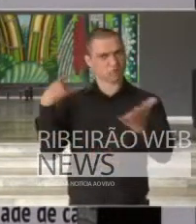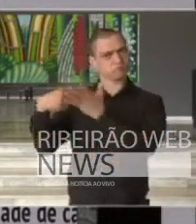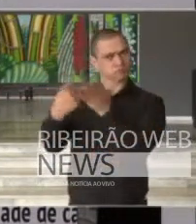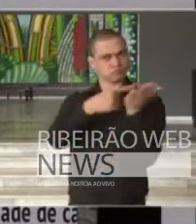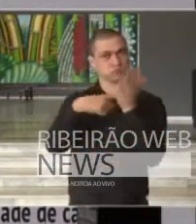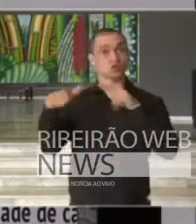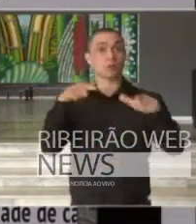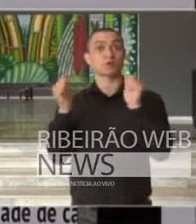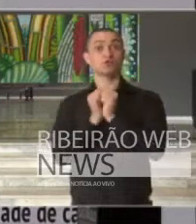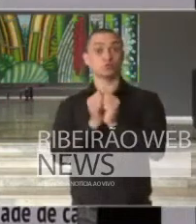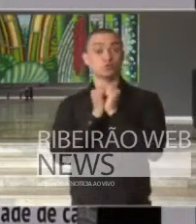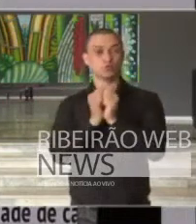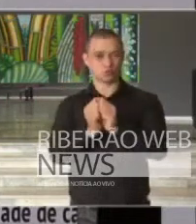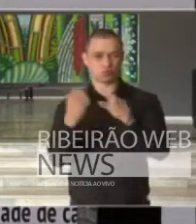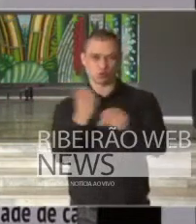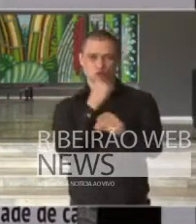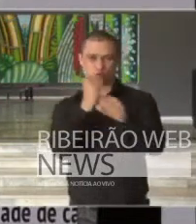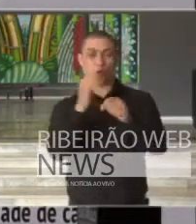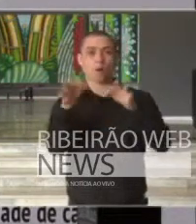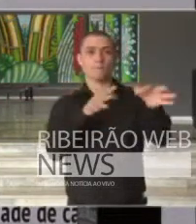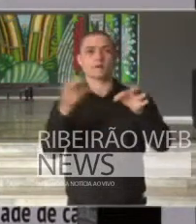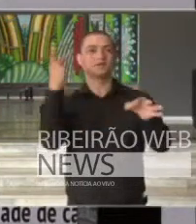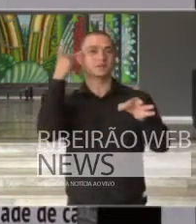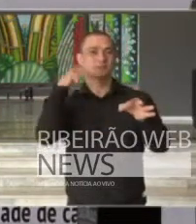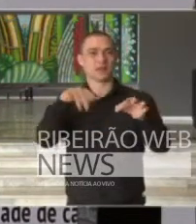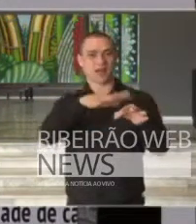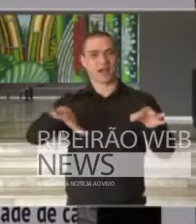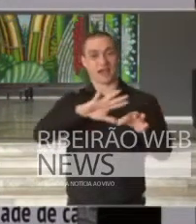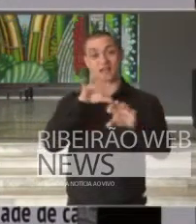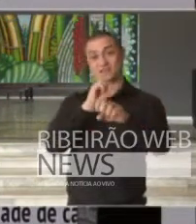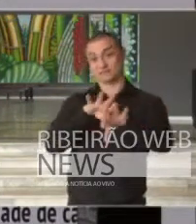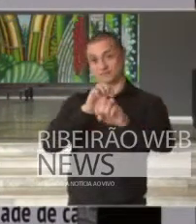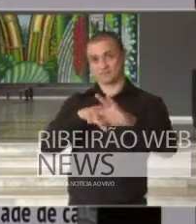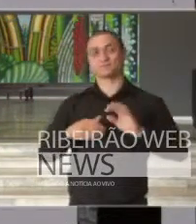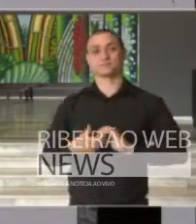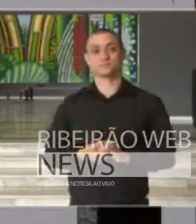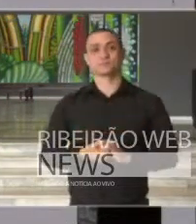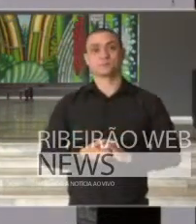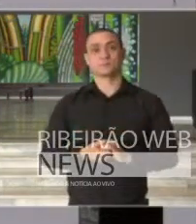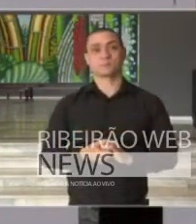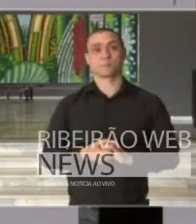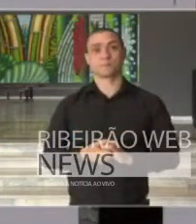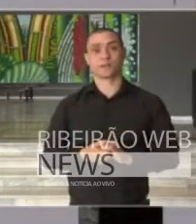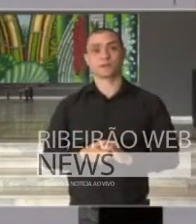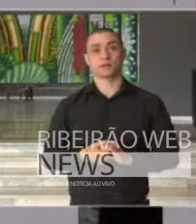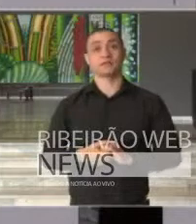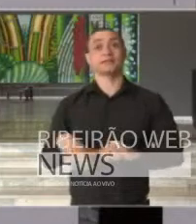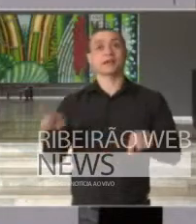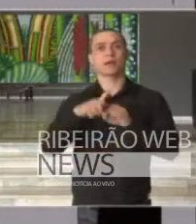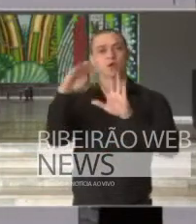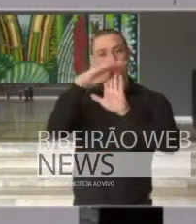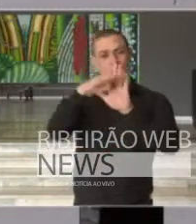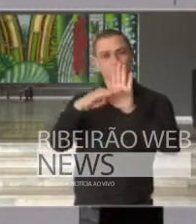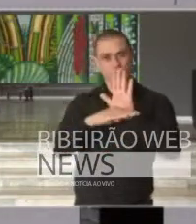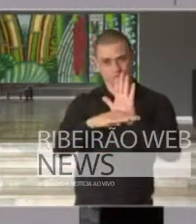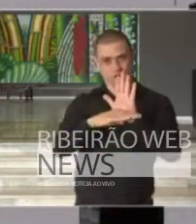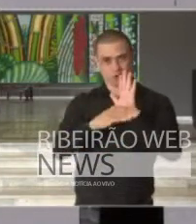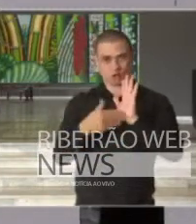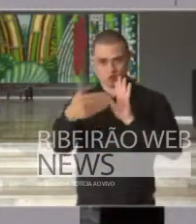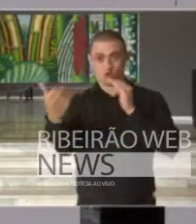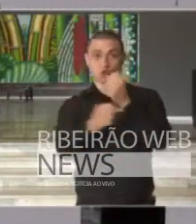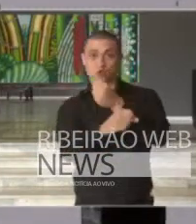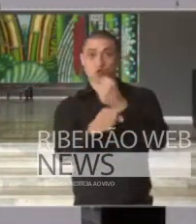trabalhando em conjunto na construção do Plano São Paulo na área de educação. Pode passar. Os protocolos serão construídos